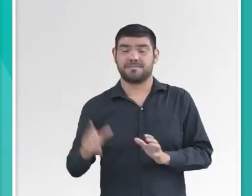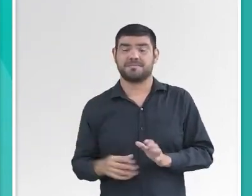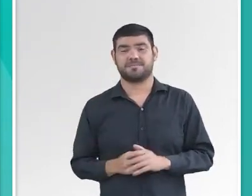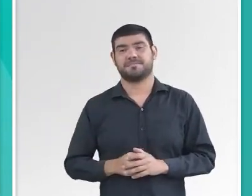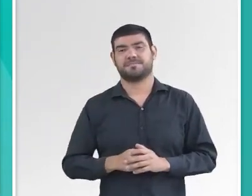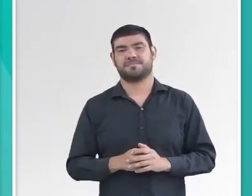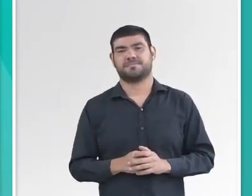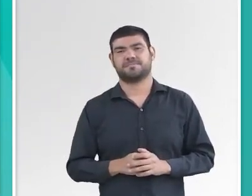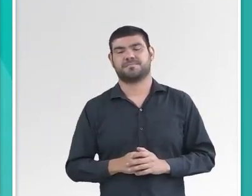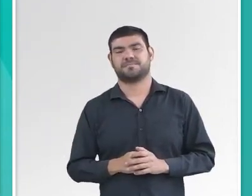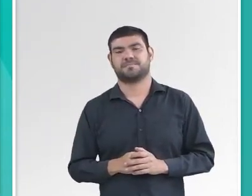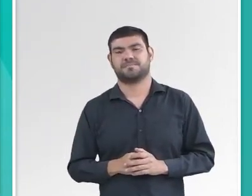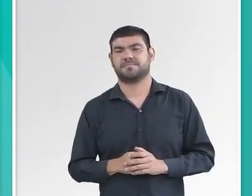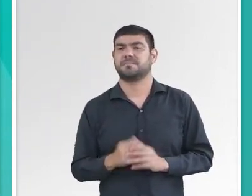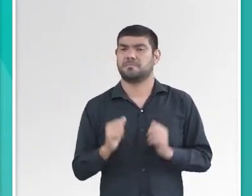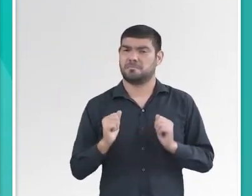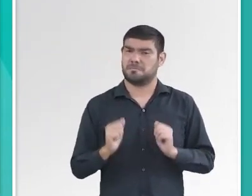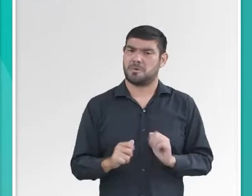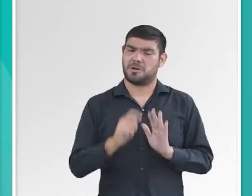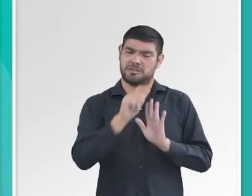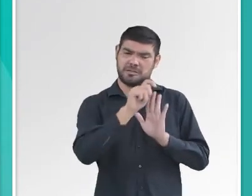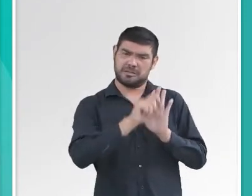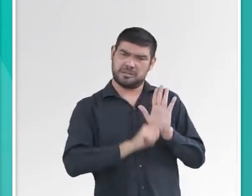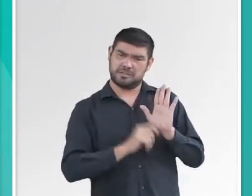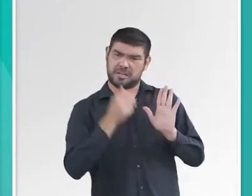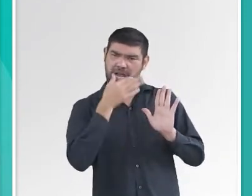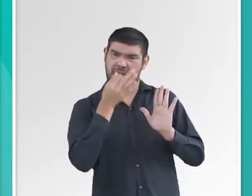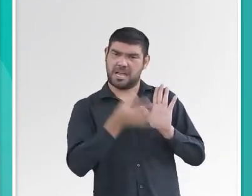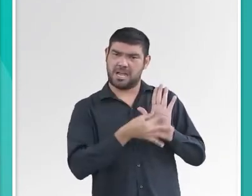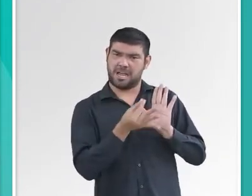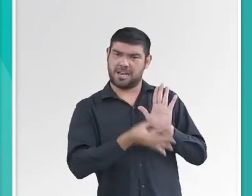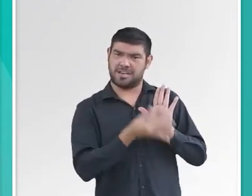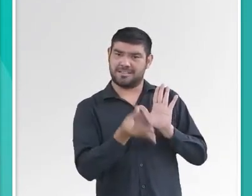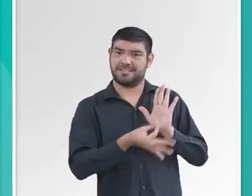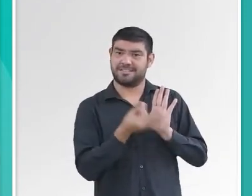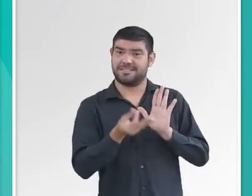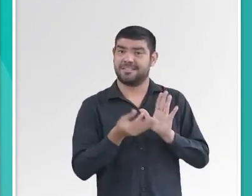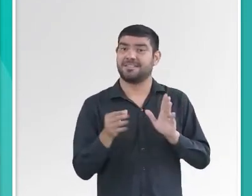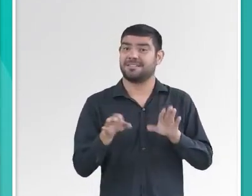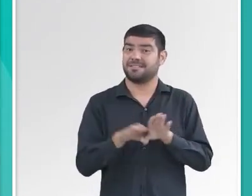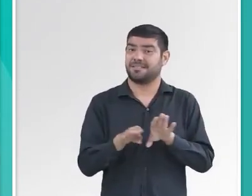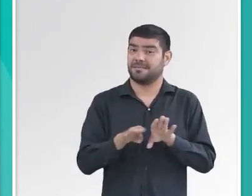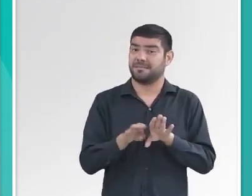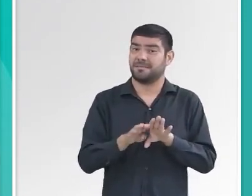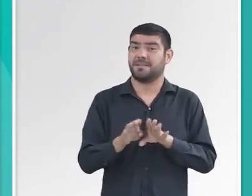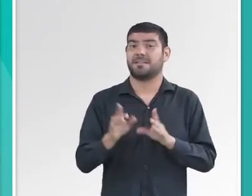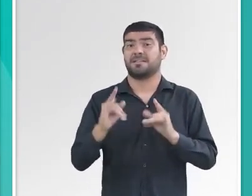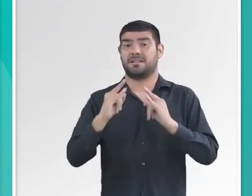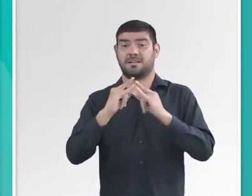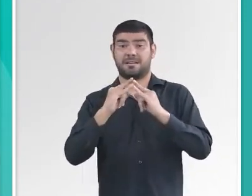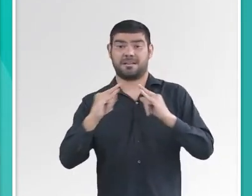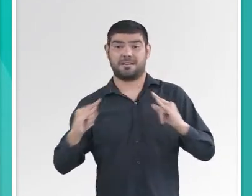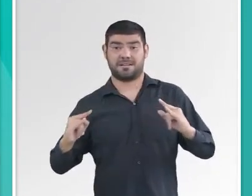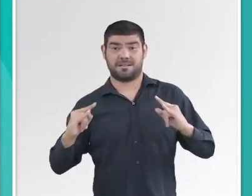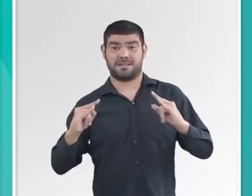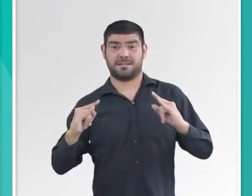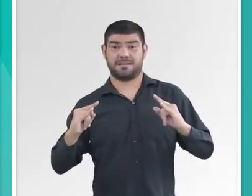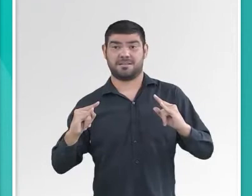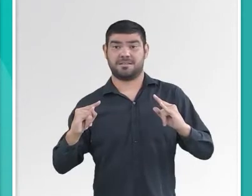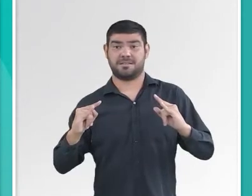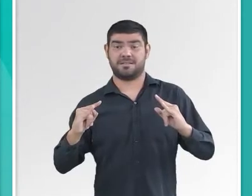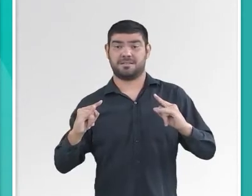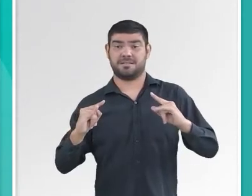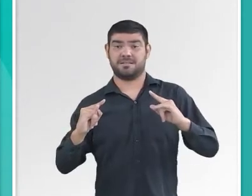no caso, serão alvos de nossa resenha. Então, está valendo também aquele retiro que aconteceu